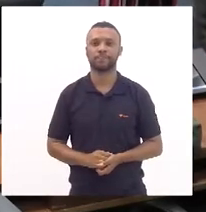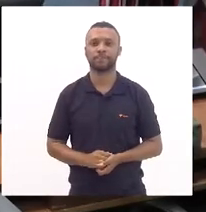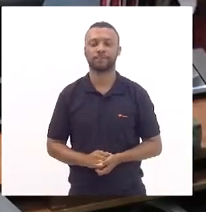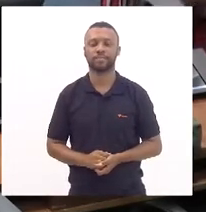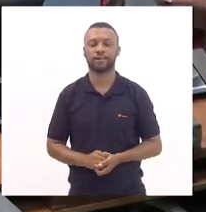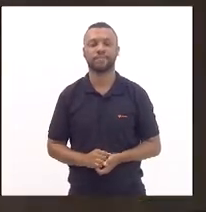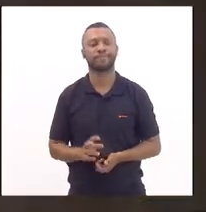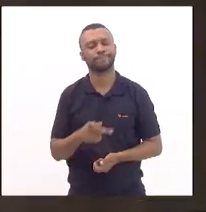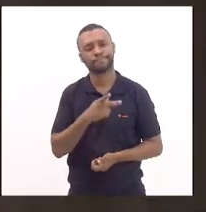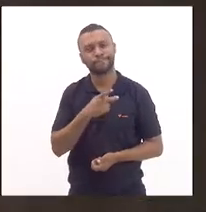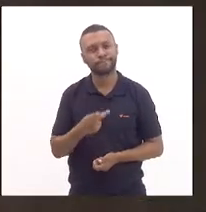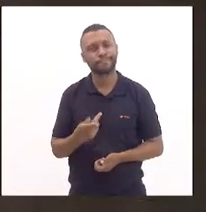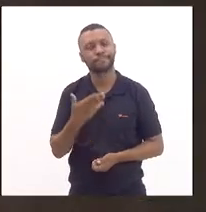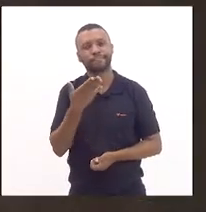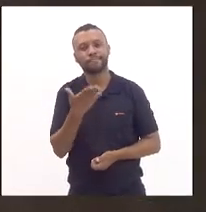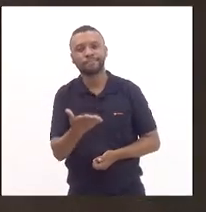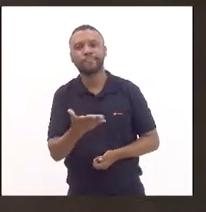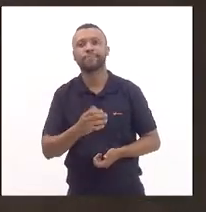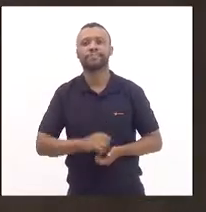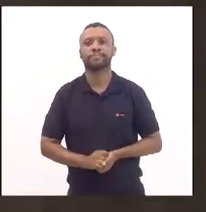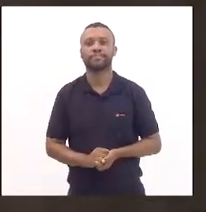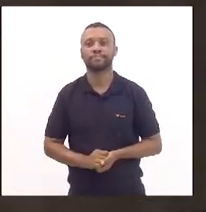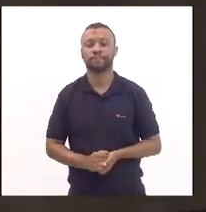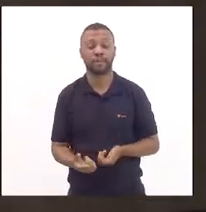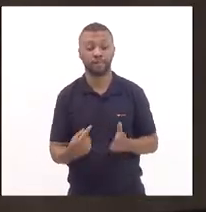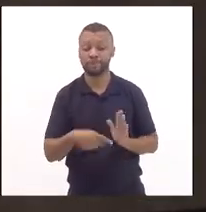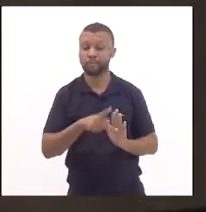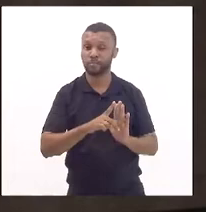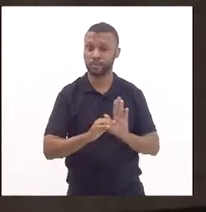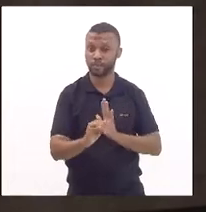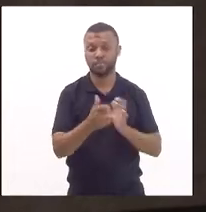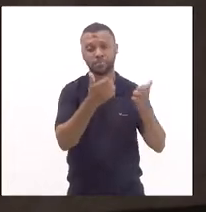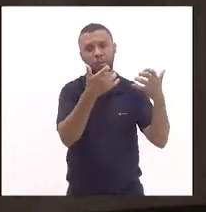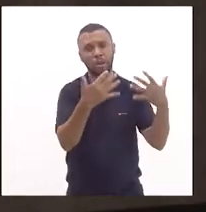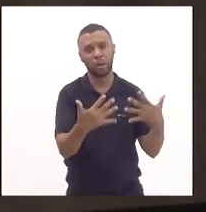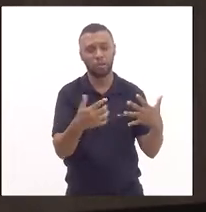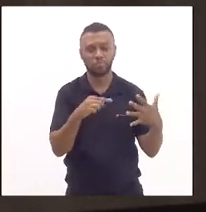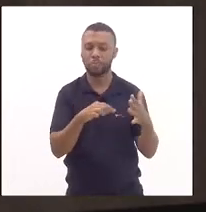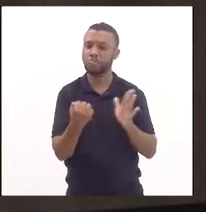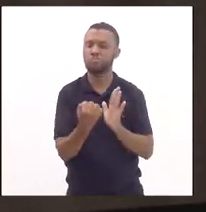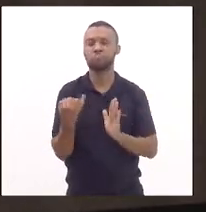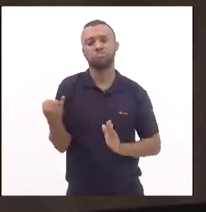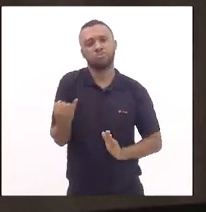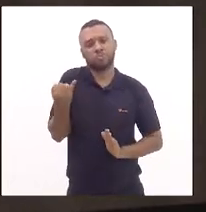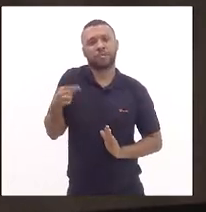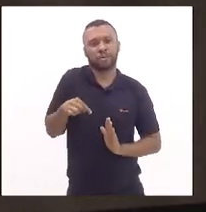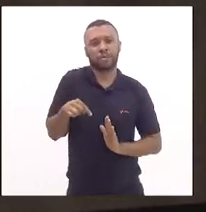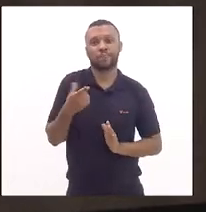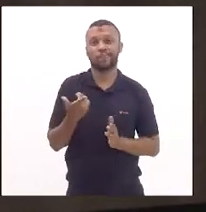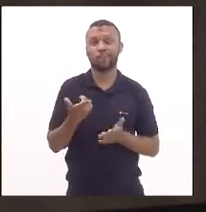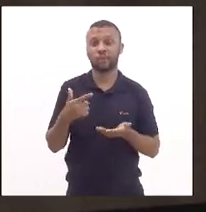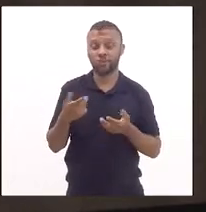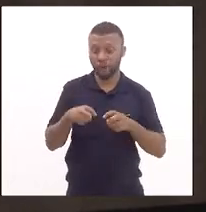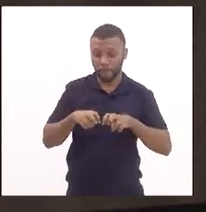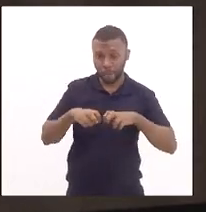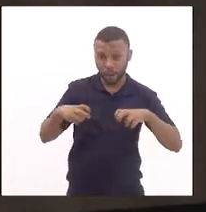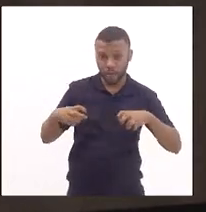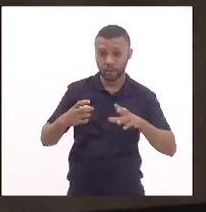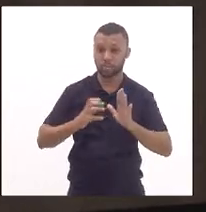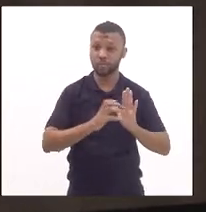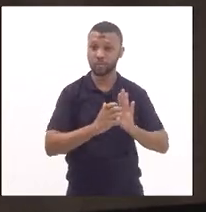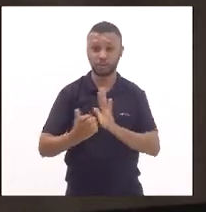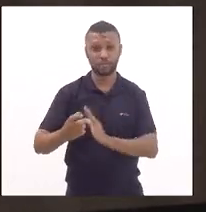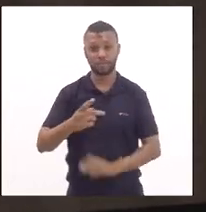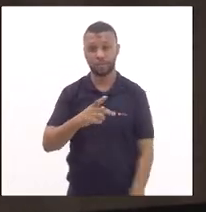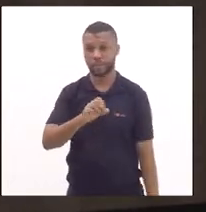Senhor presidente, o projeto, como já se disse aqui, é muito importante. A bancada do PSB fez